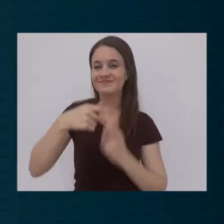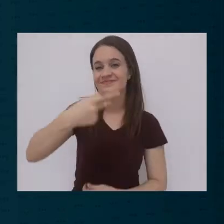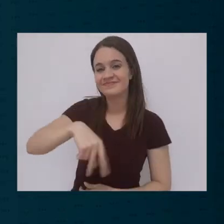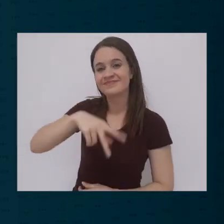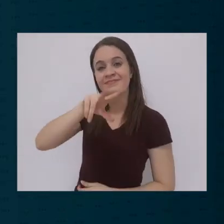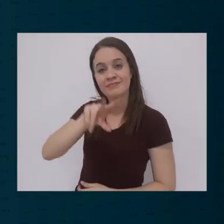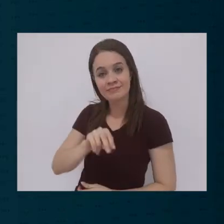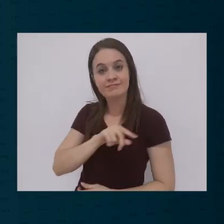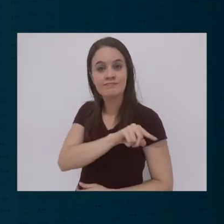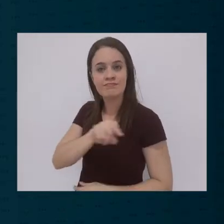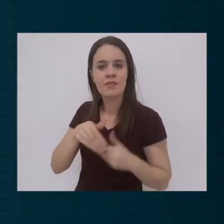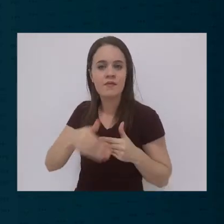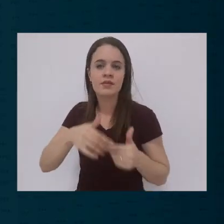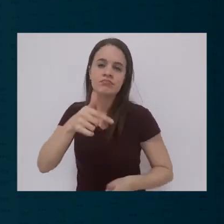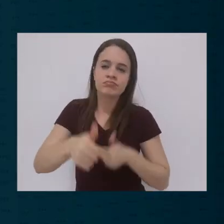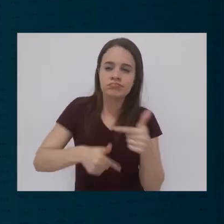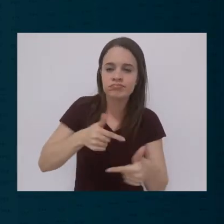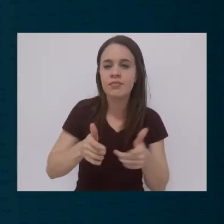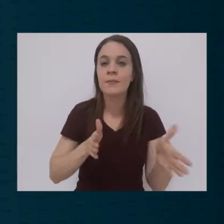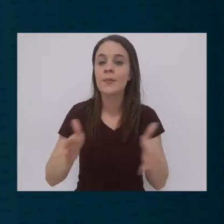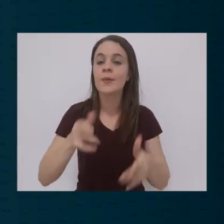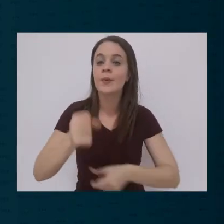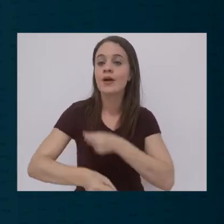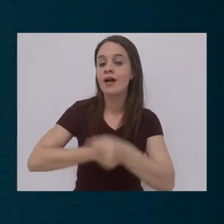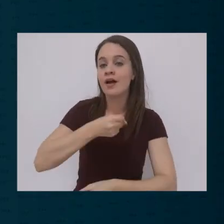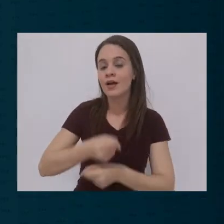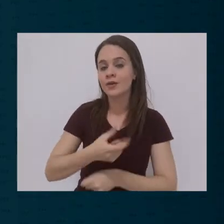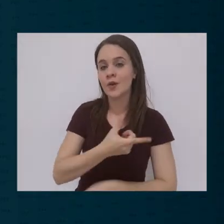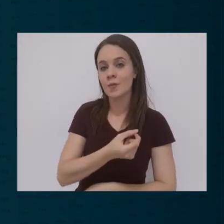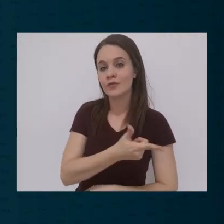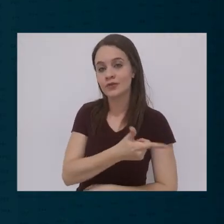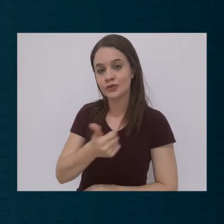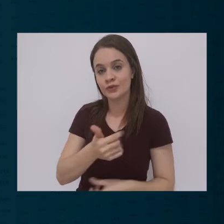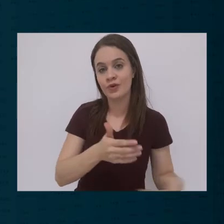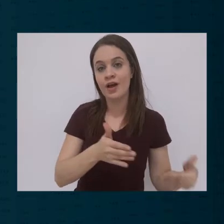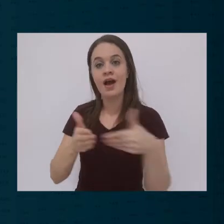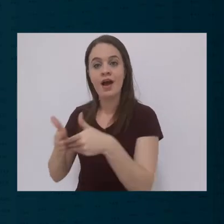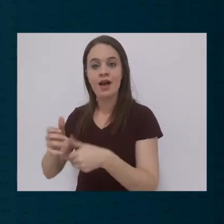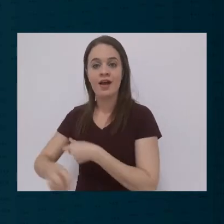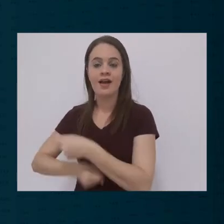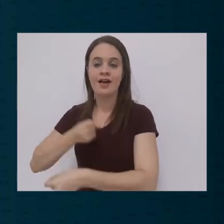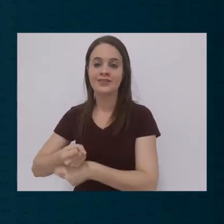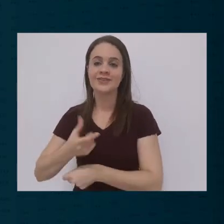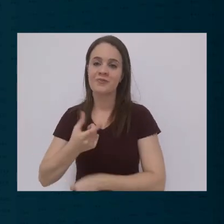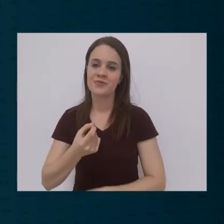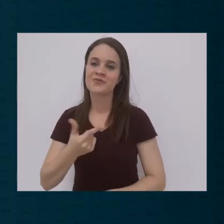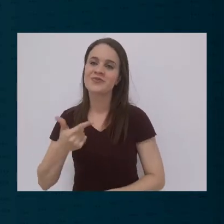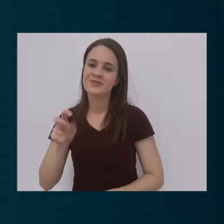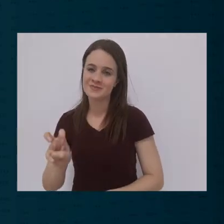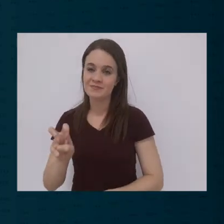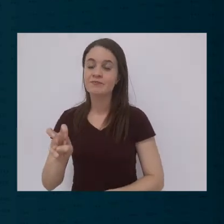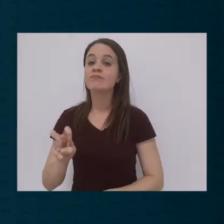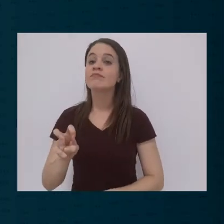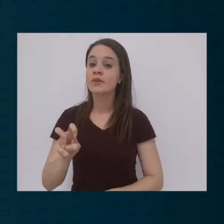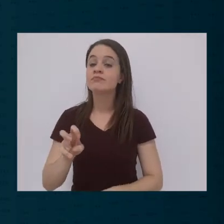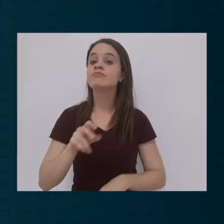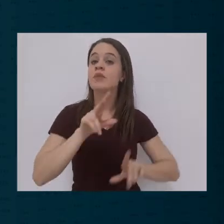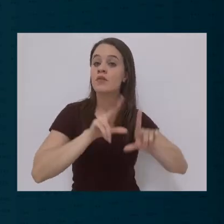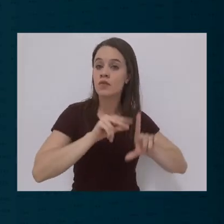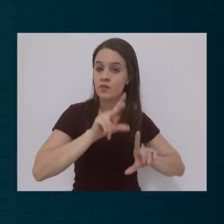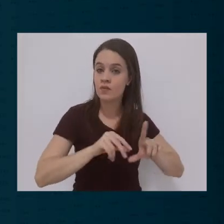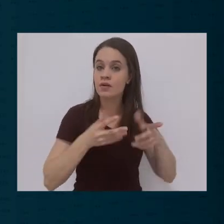da universidade na gestão 2021 a 2025, buscando promover a difusão